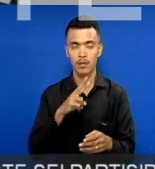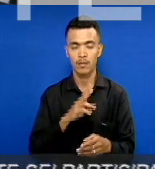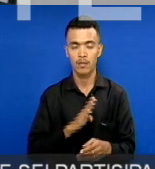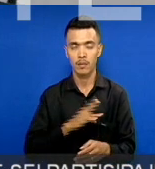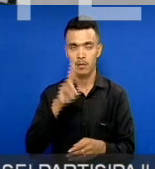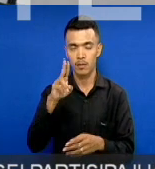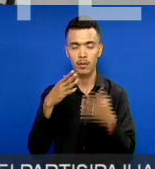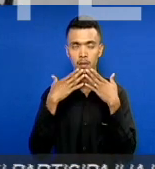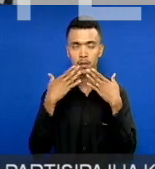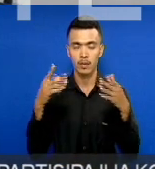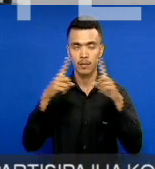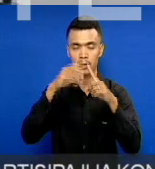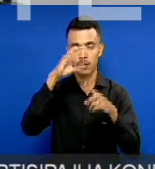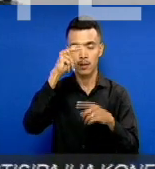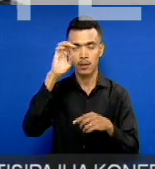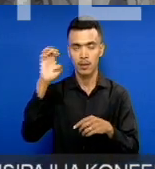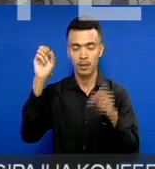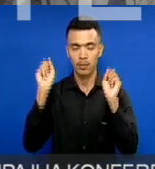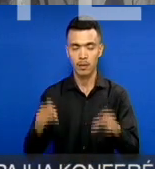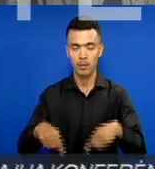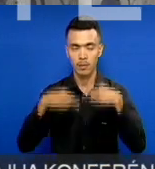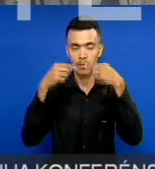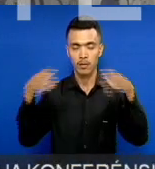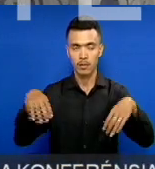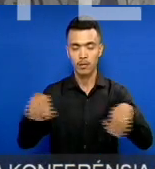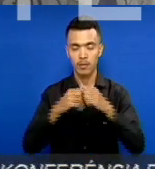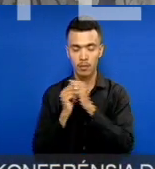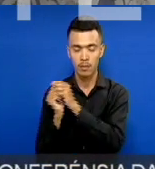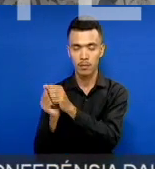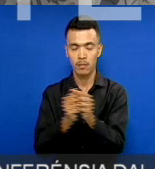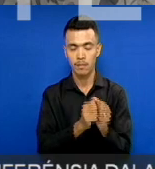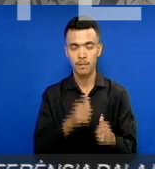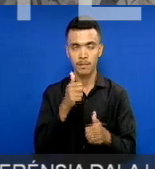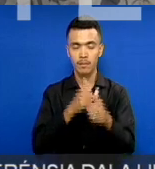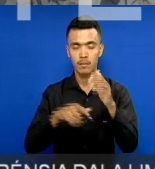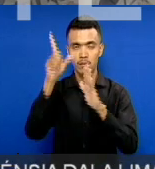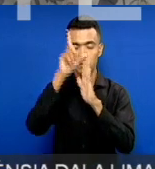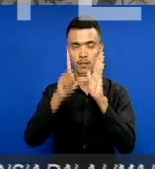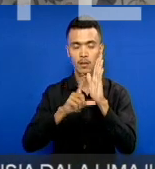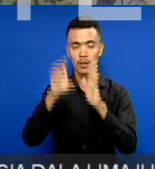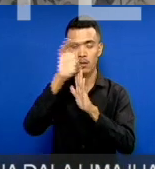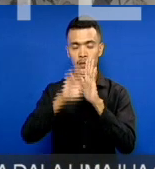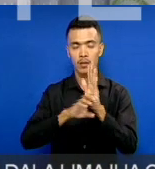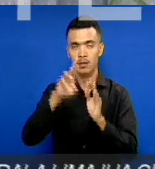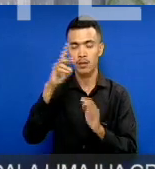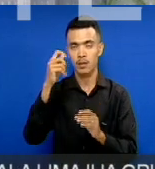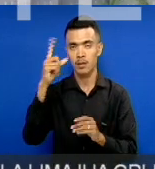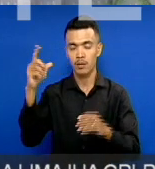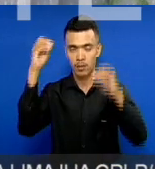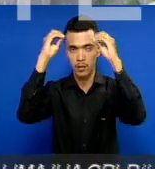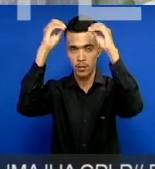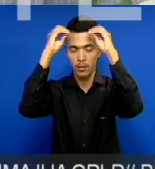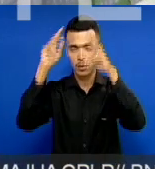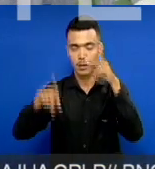pelo serviço Ramuto, o ensaio foi matéria de educação cívica, do decreto-lei e a Constituição RDTL, onde educa eleitores